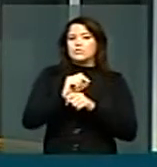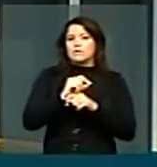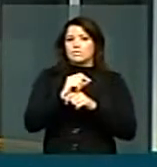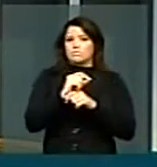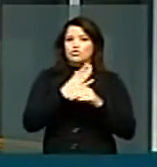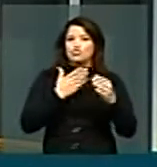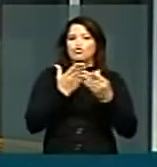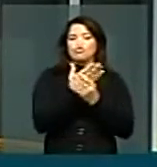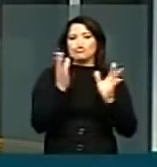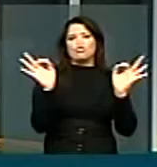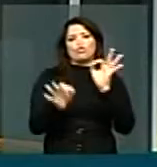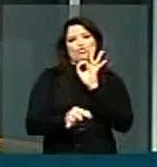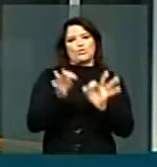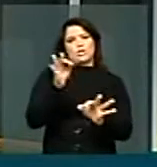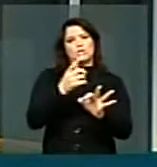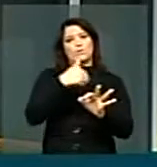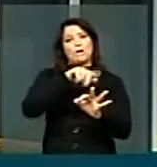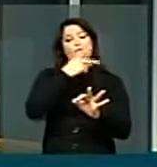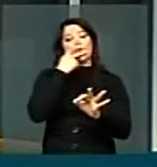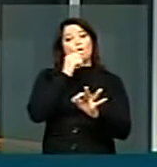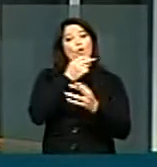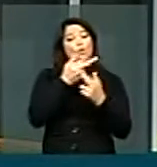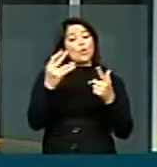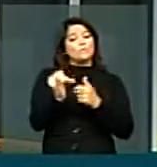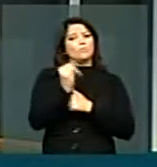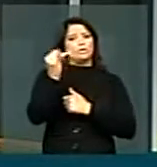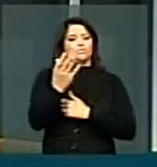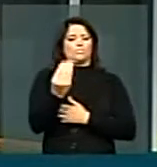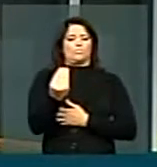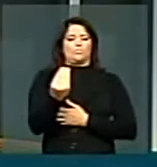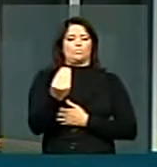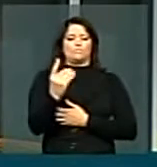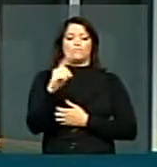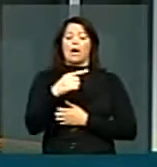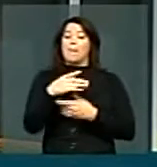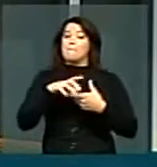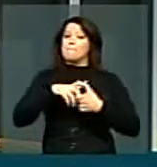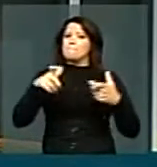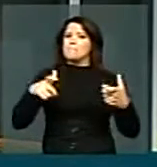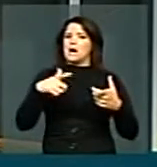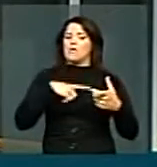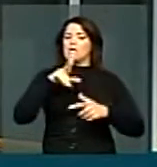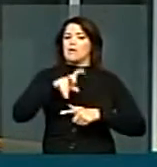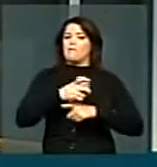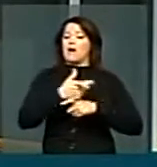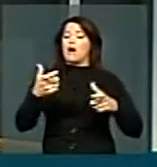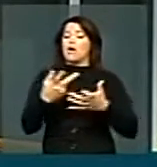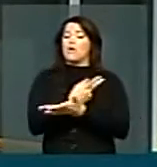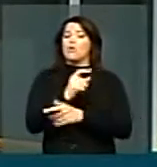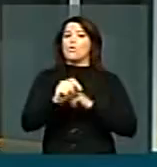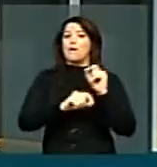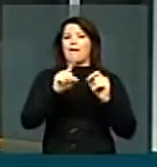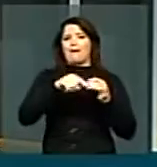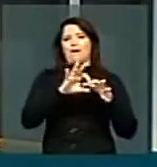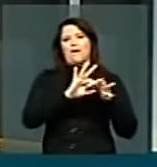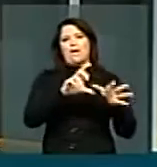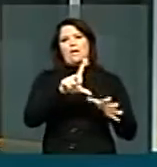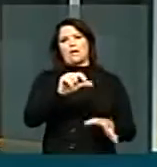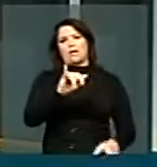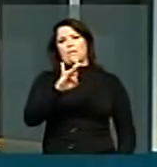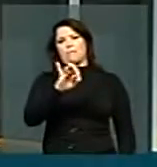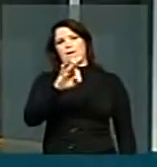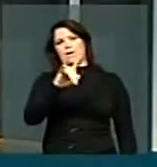postular em juízo, ele está lidando com algo que é fundamental e que, em boa parte das vezes, é a liberdade, que é